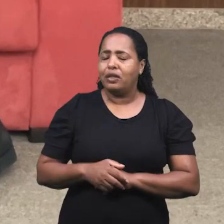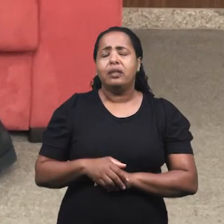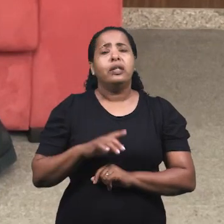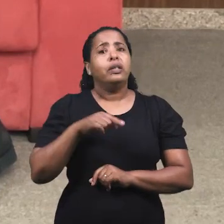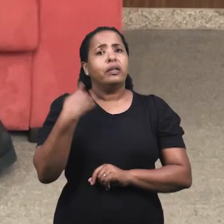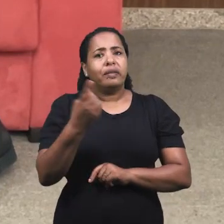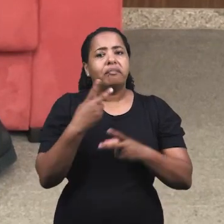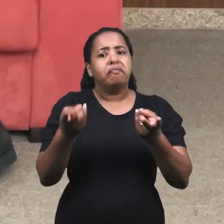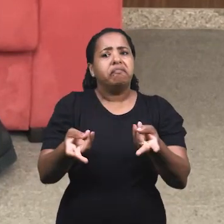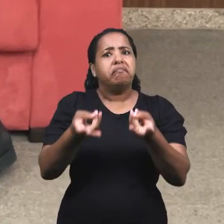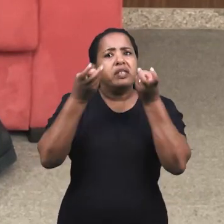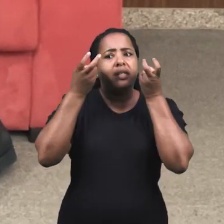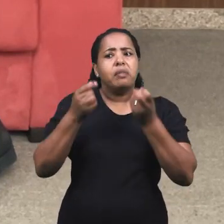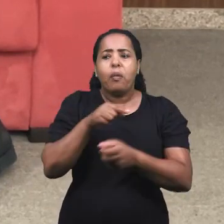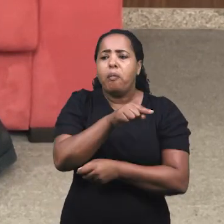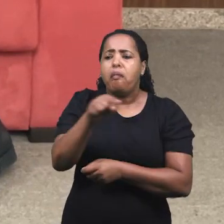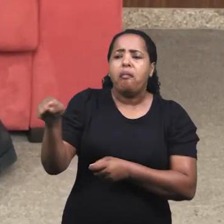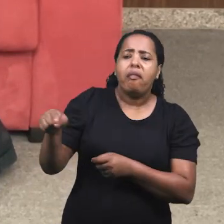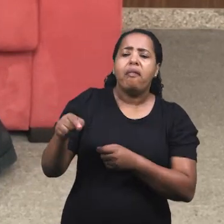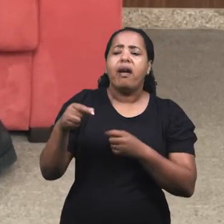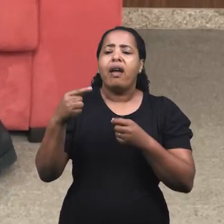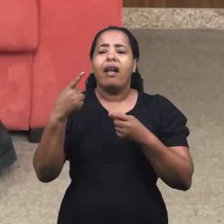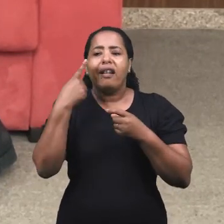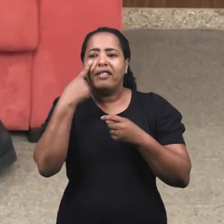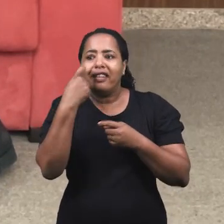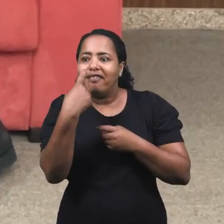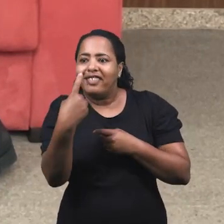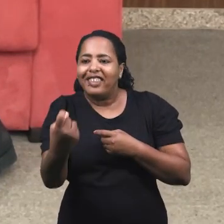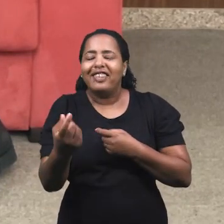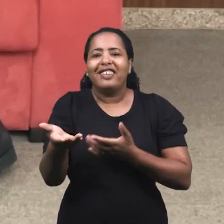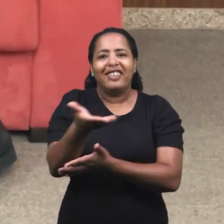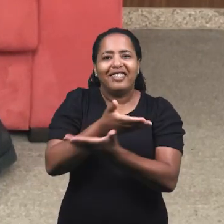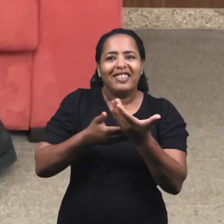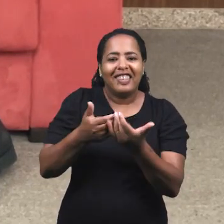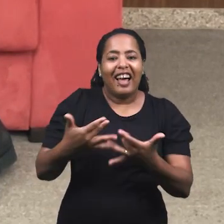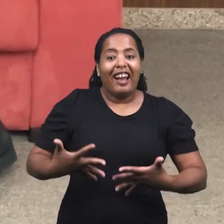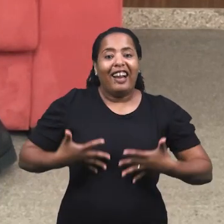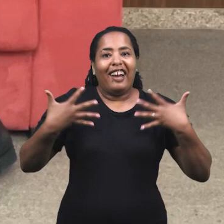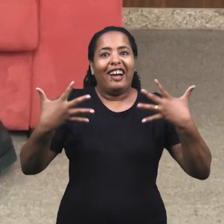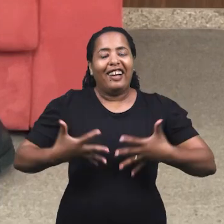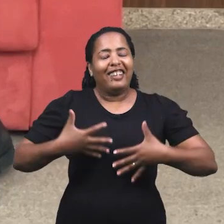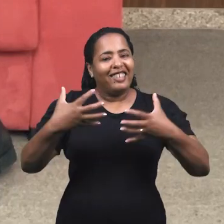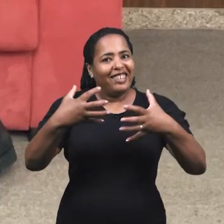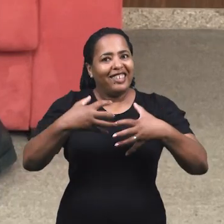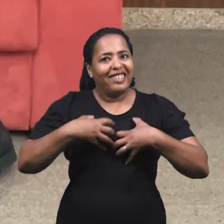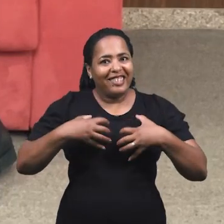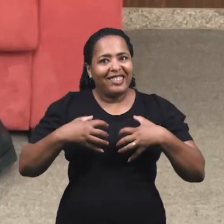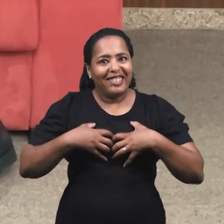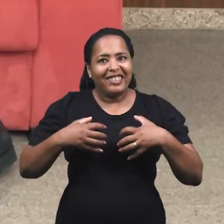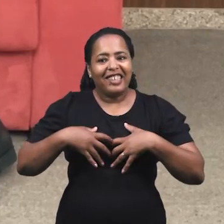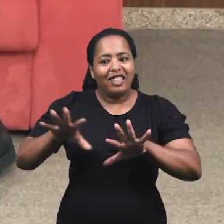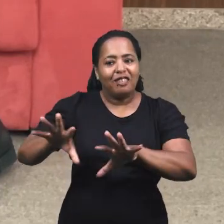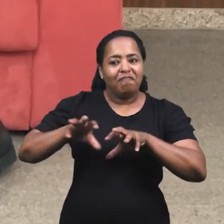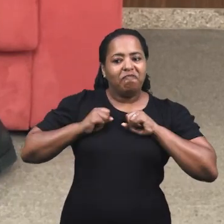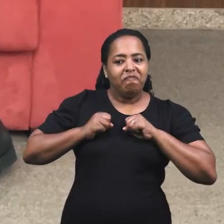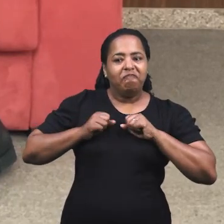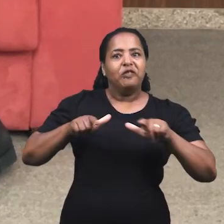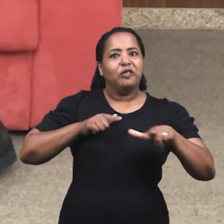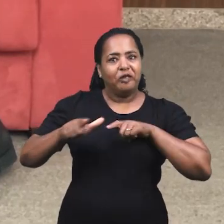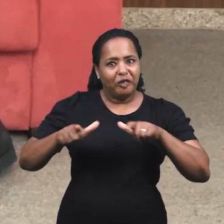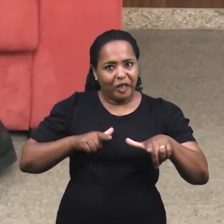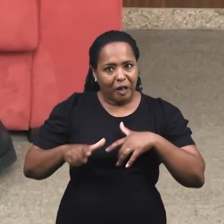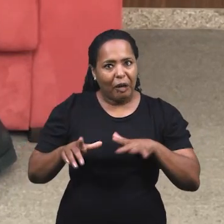percebemos nitidamente o interesse deles em participar, a alegria, a satisfação que eles têm em tomar parte desse trabalho tão